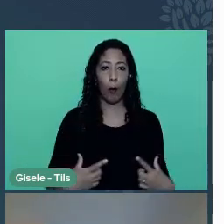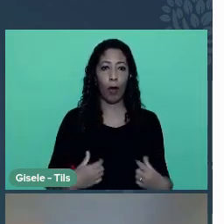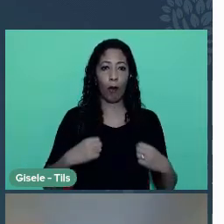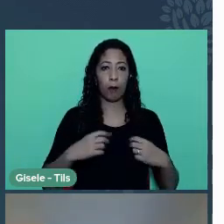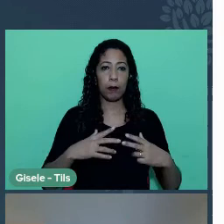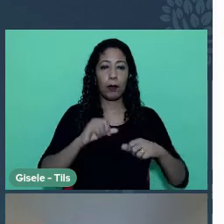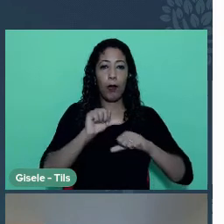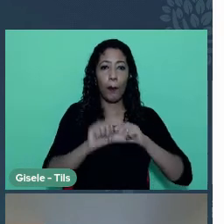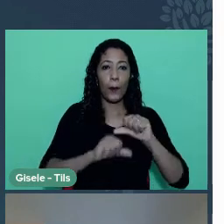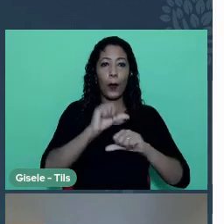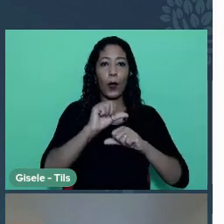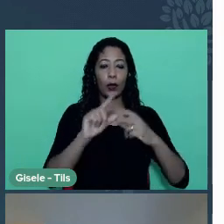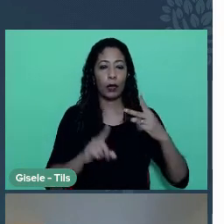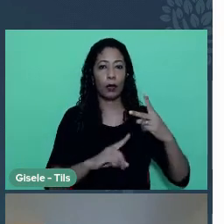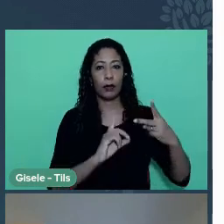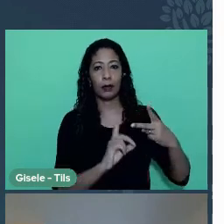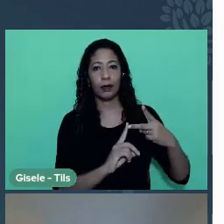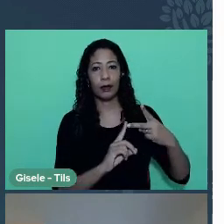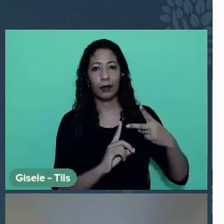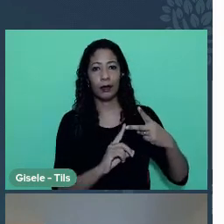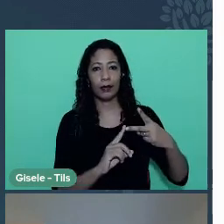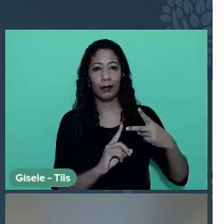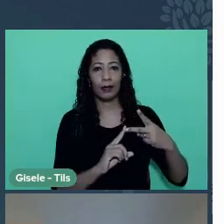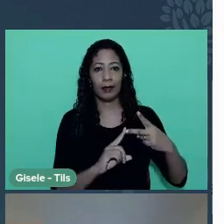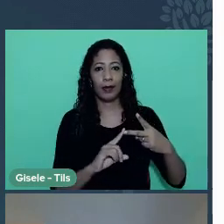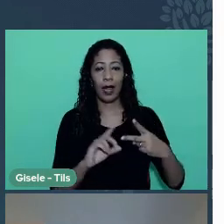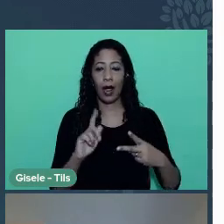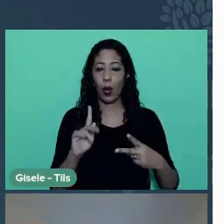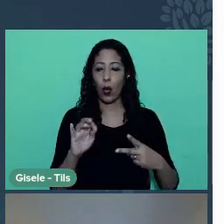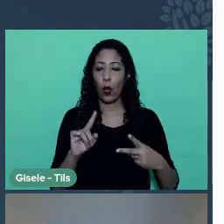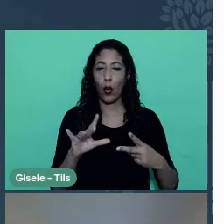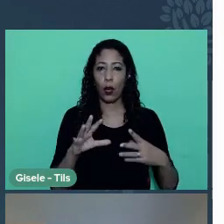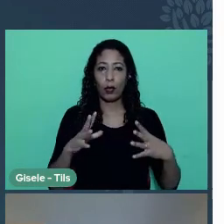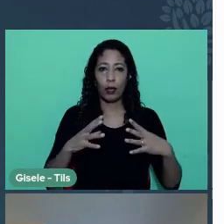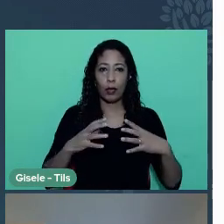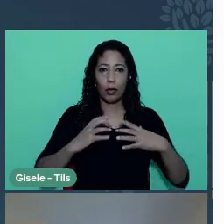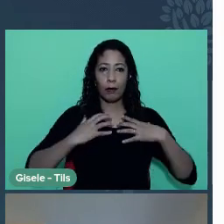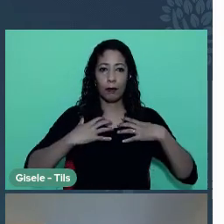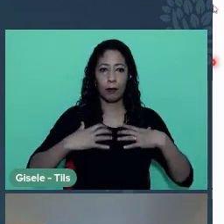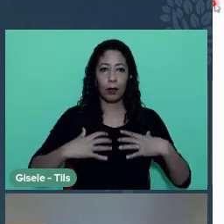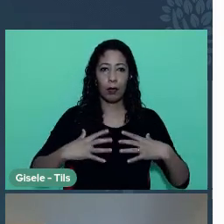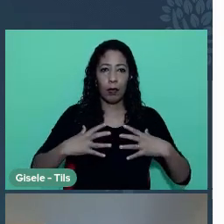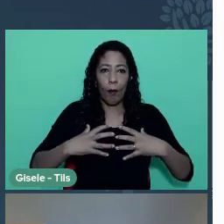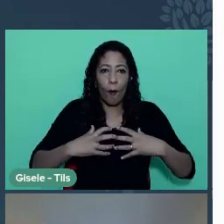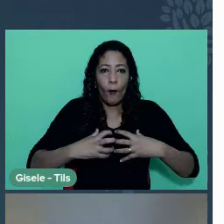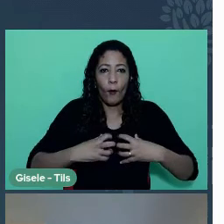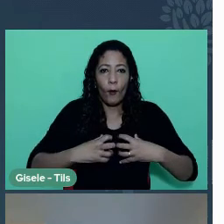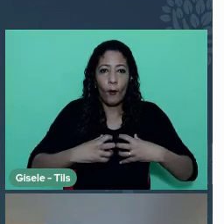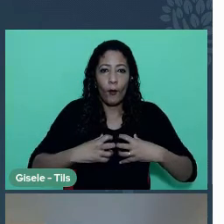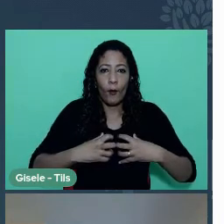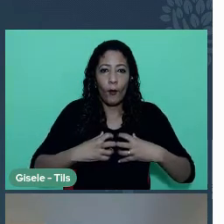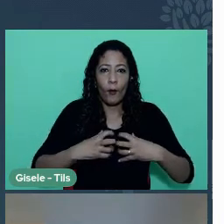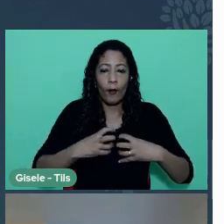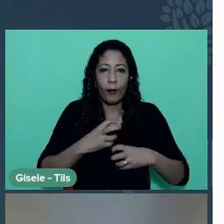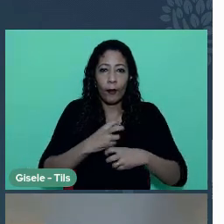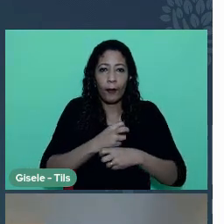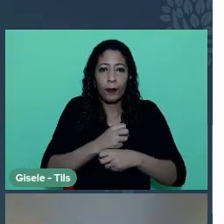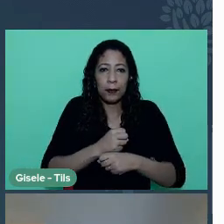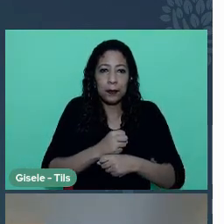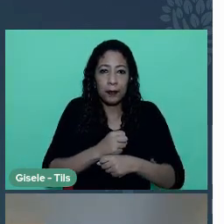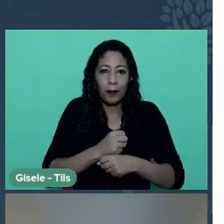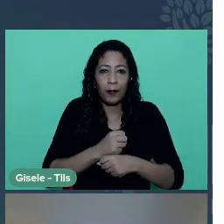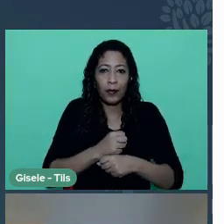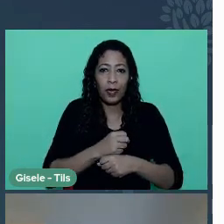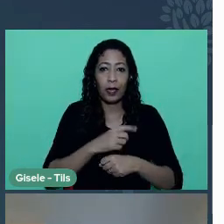caixa torácica, a gordura do abdômen, comprimem o pulmão. Quando elas fazem isso, o pulmão que